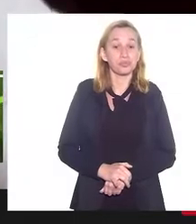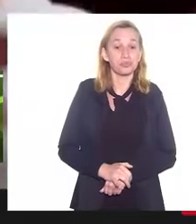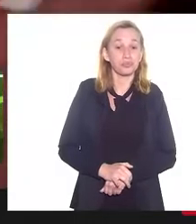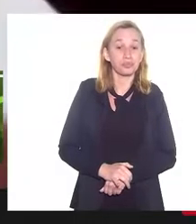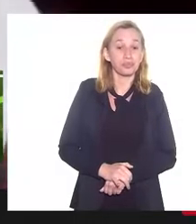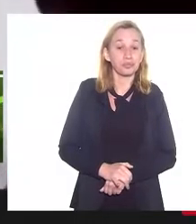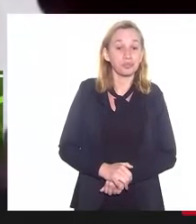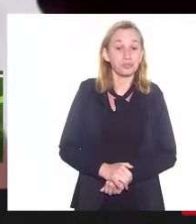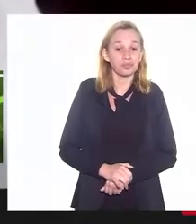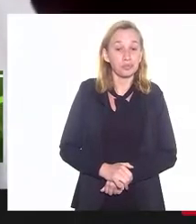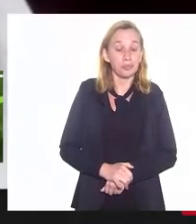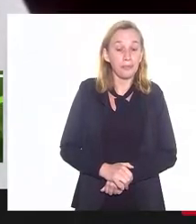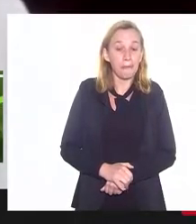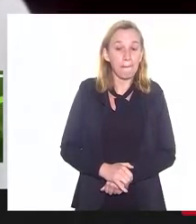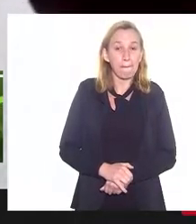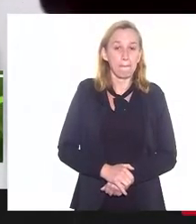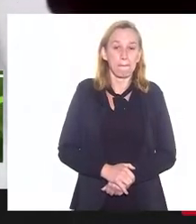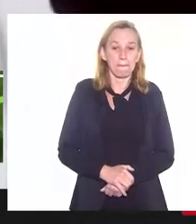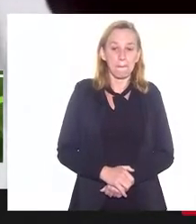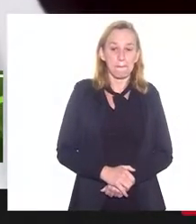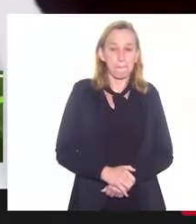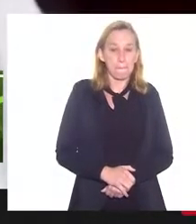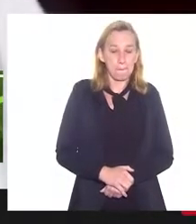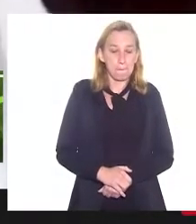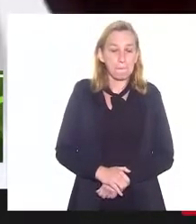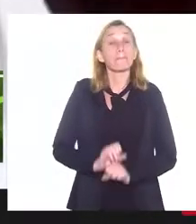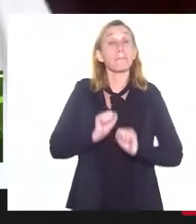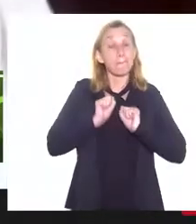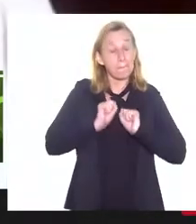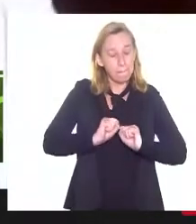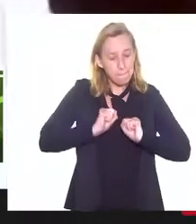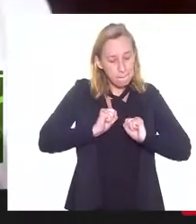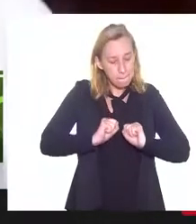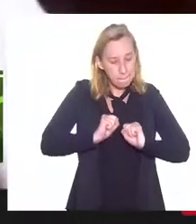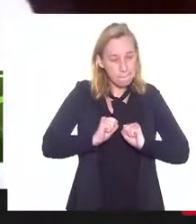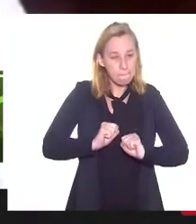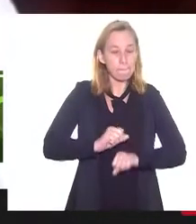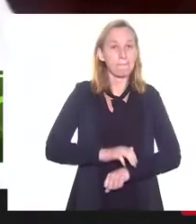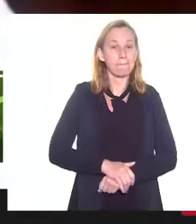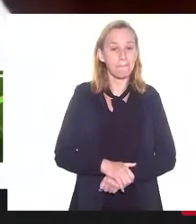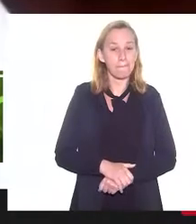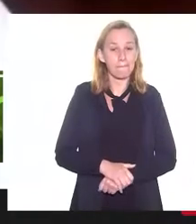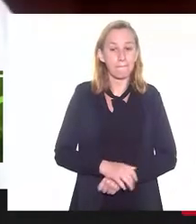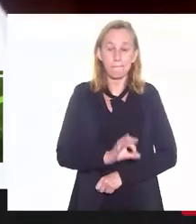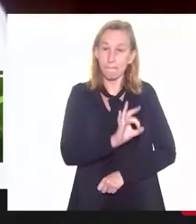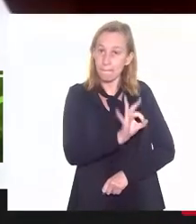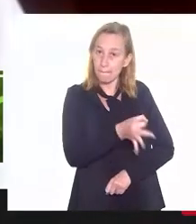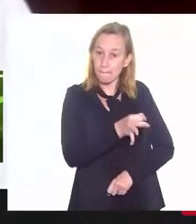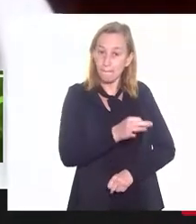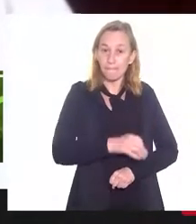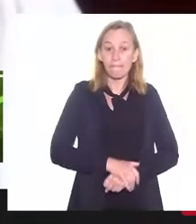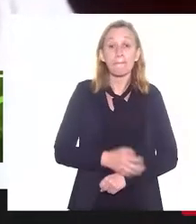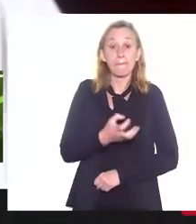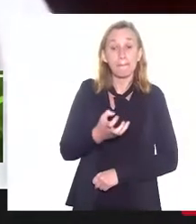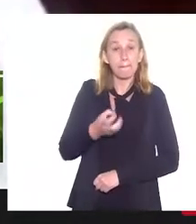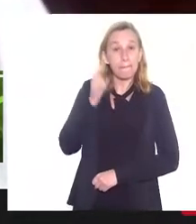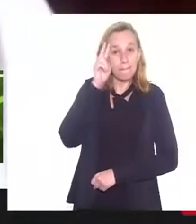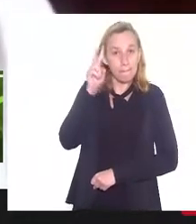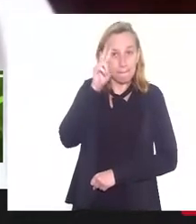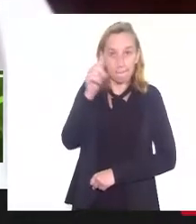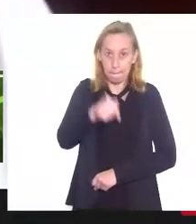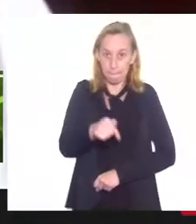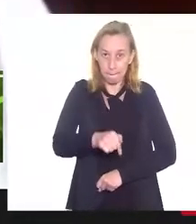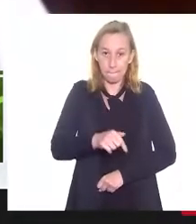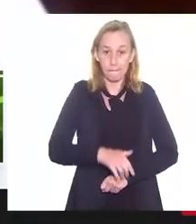entendo que, a partir daí, a gente possa fazer essa garantia. Eu quero me lembrar aqui